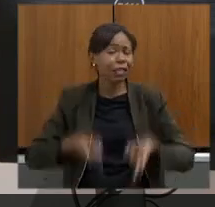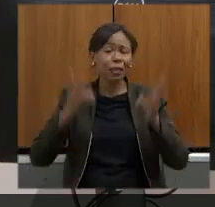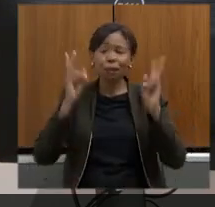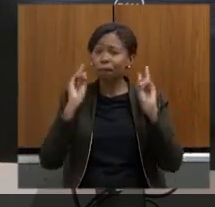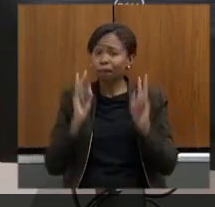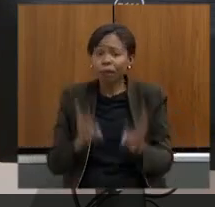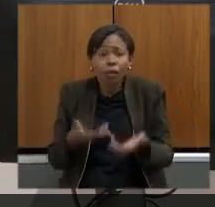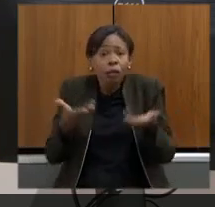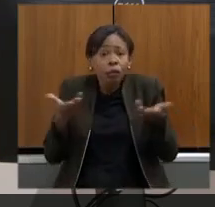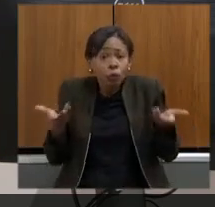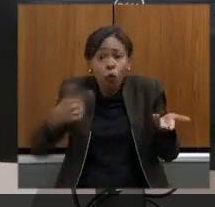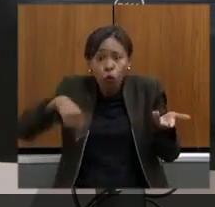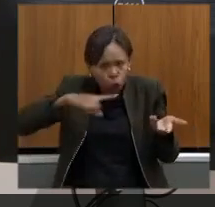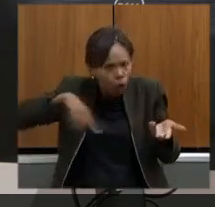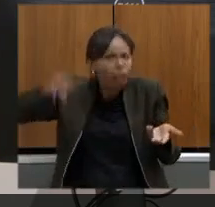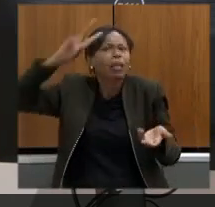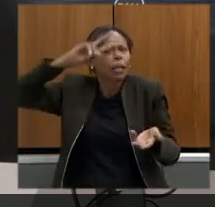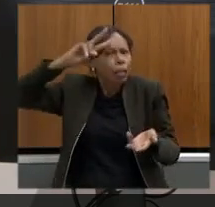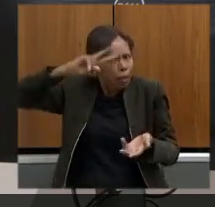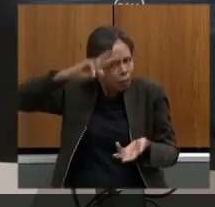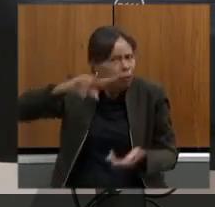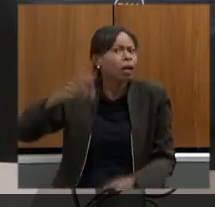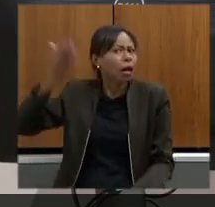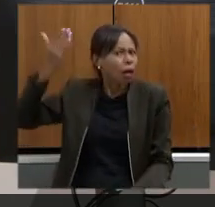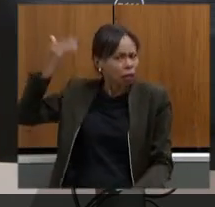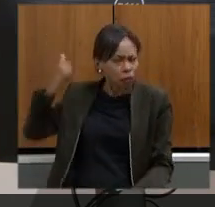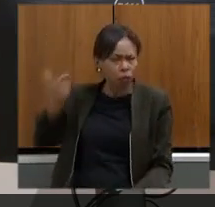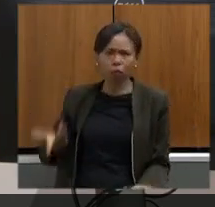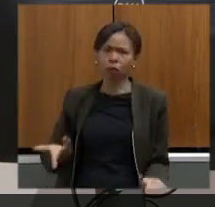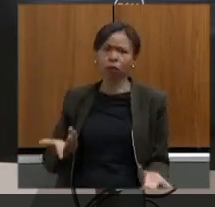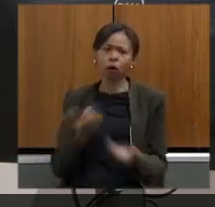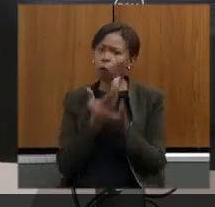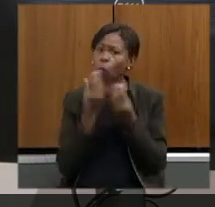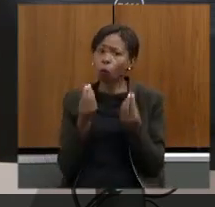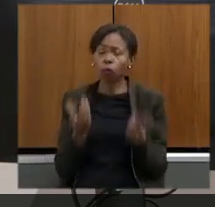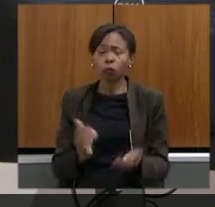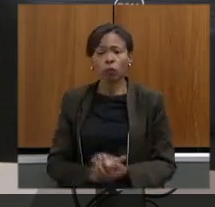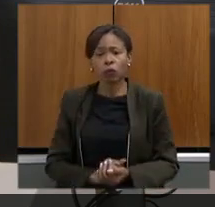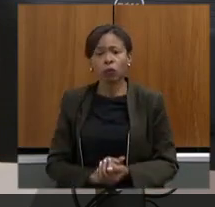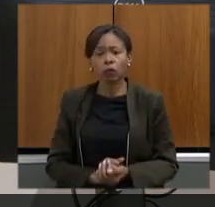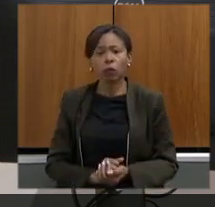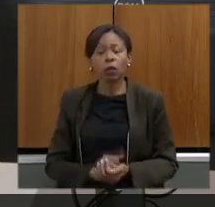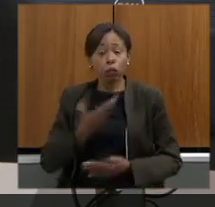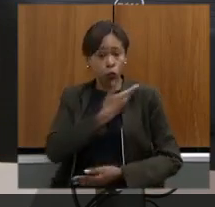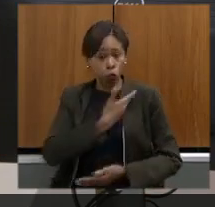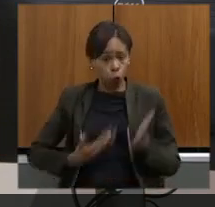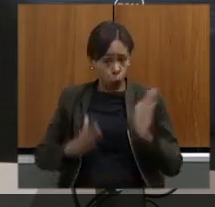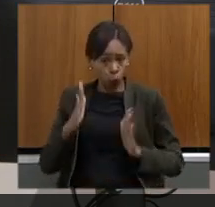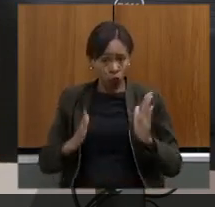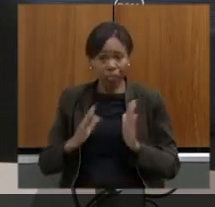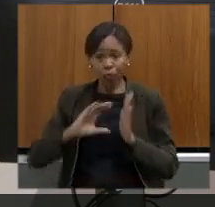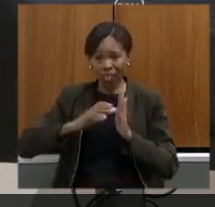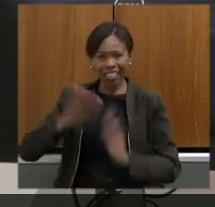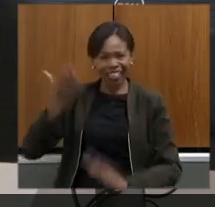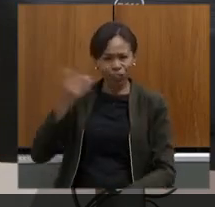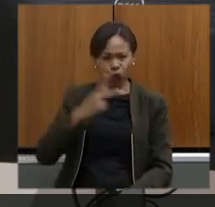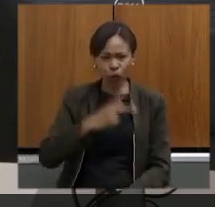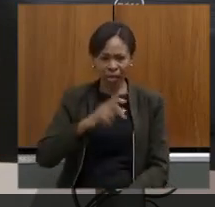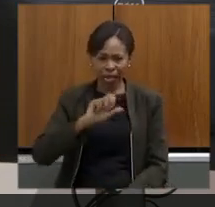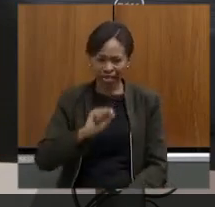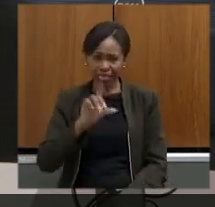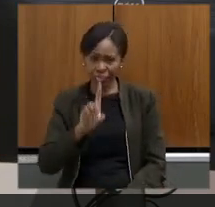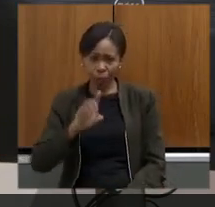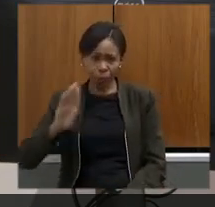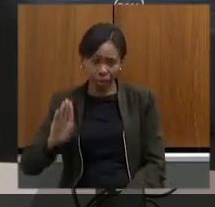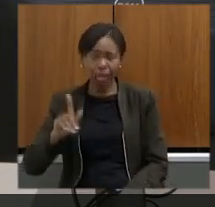gente nós temos memória e não é possível a gente nos governos do PSDB e